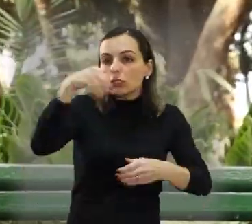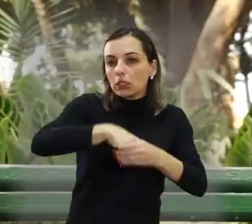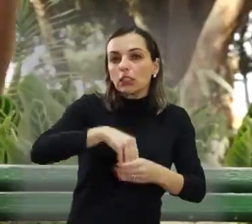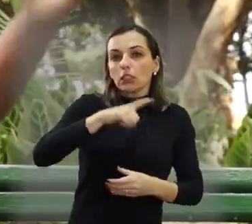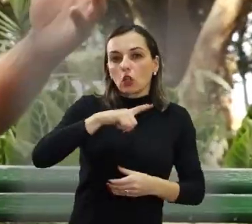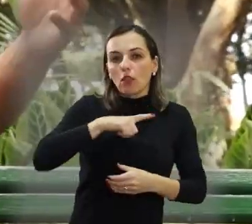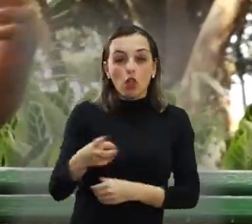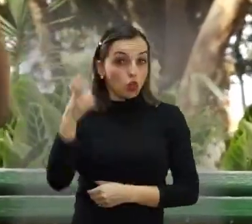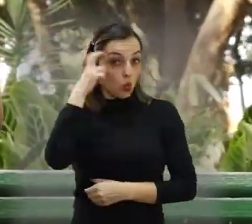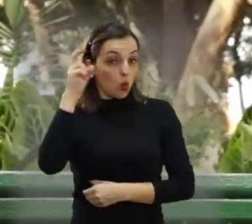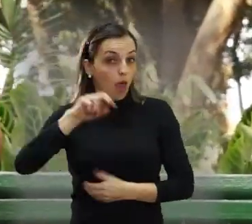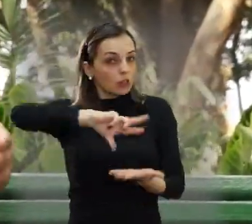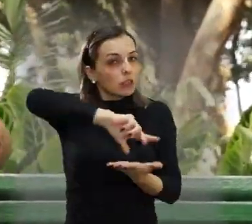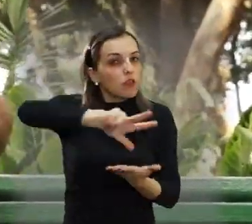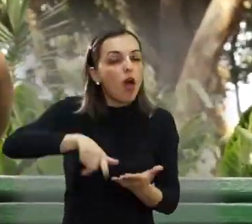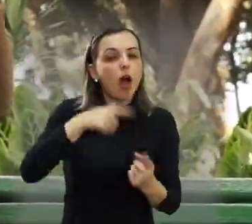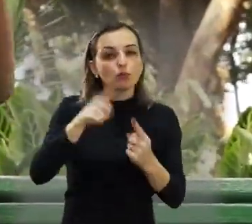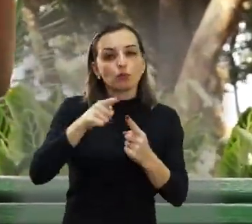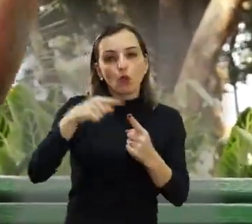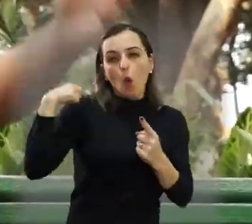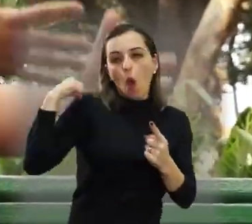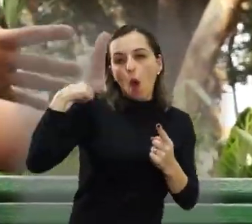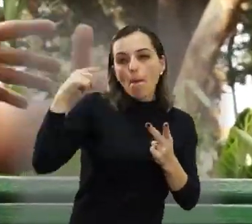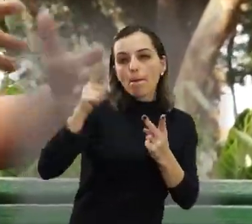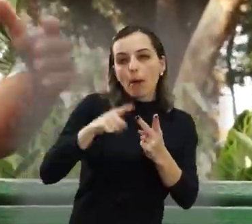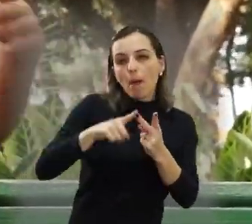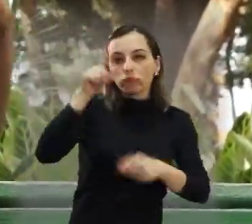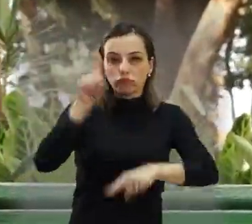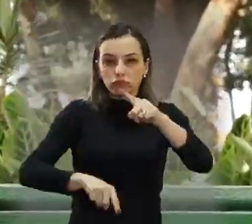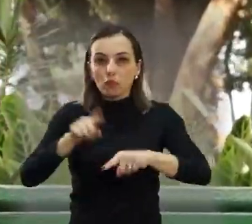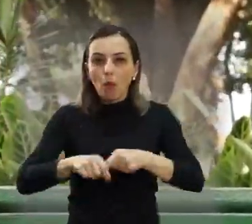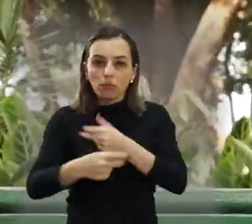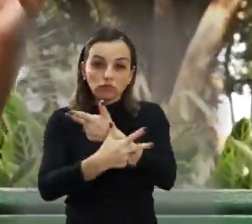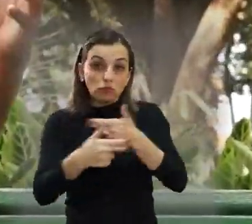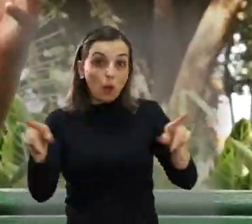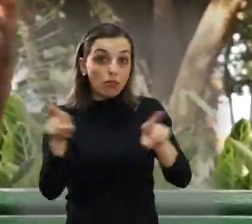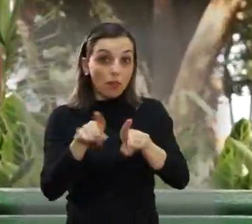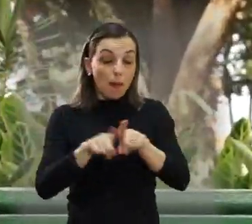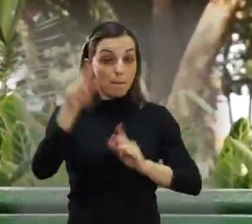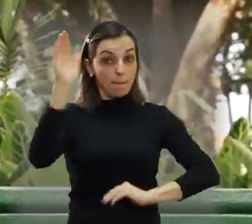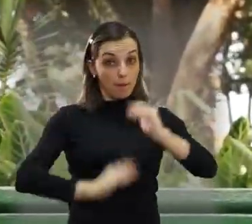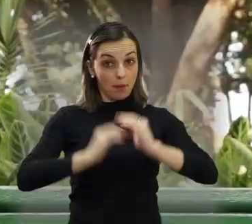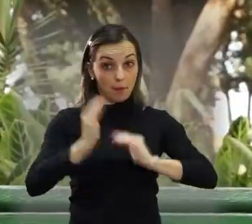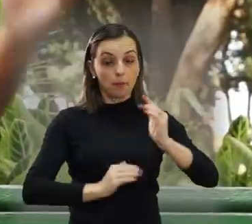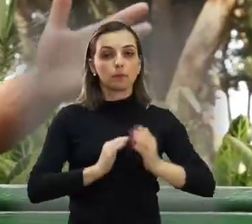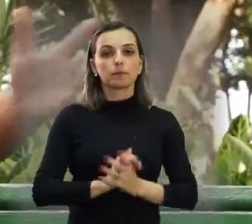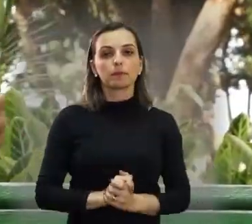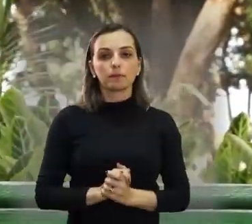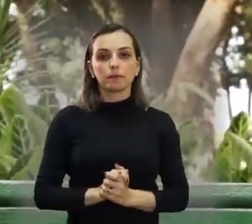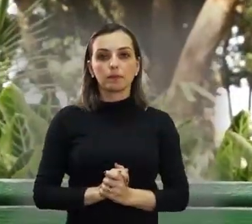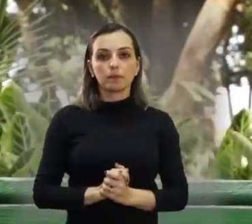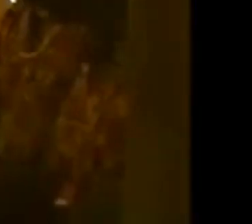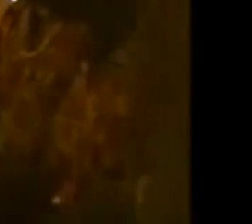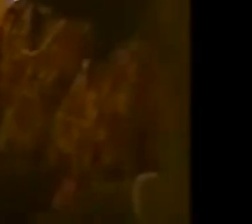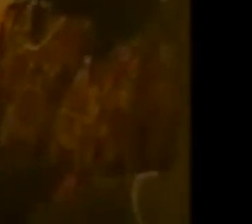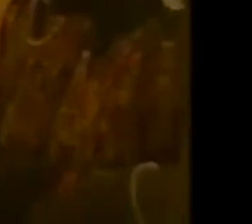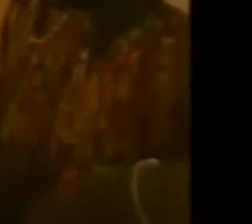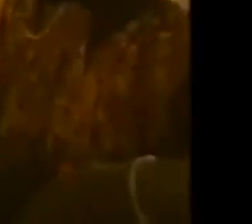grande, tanto da cultura, tanto da vestimenta, tanto dos instrumentos e dos costumes que eles têm hoje em